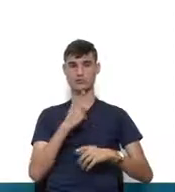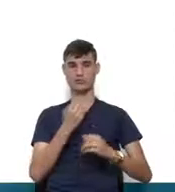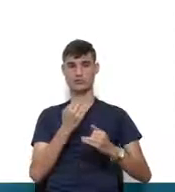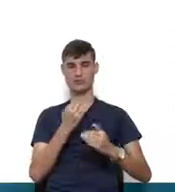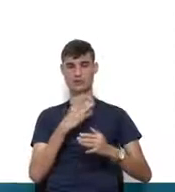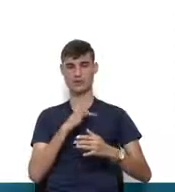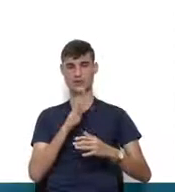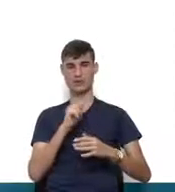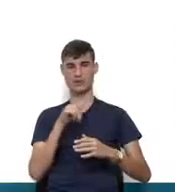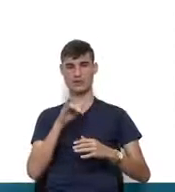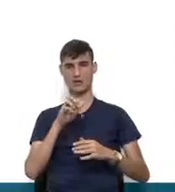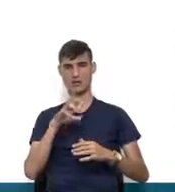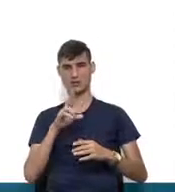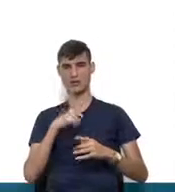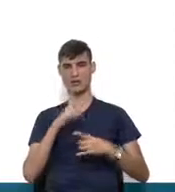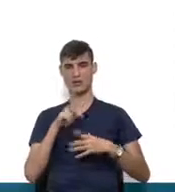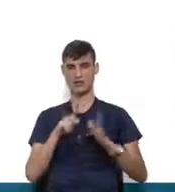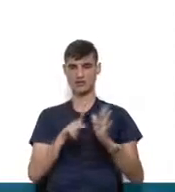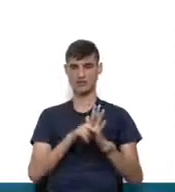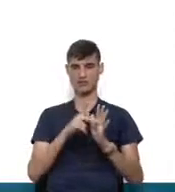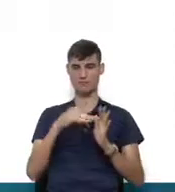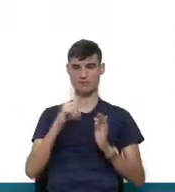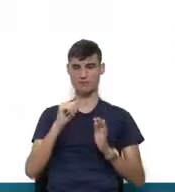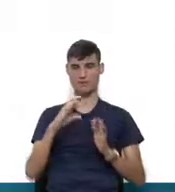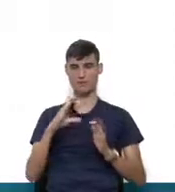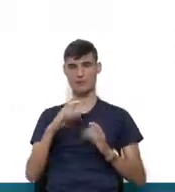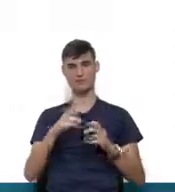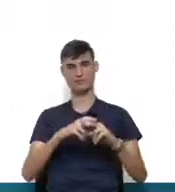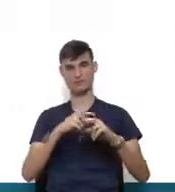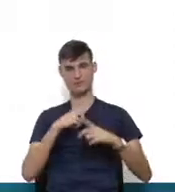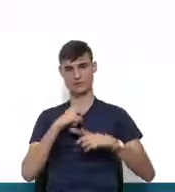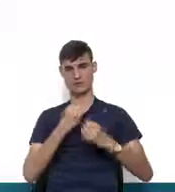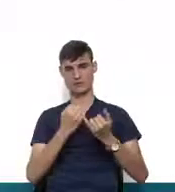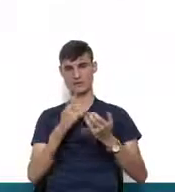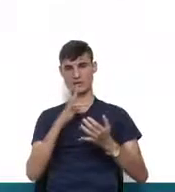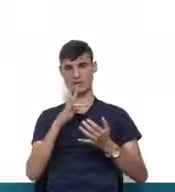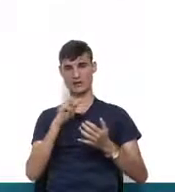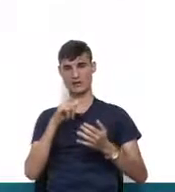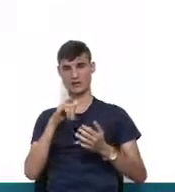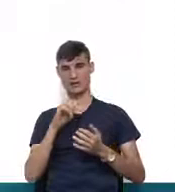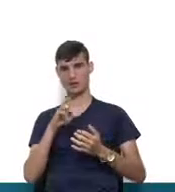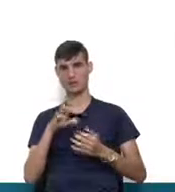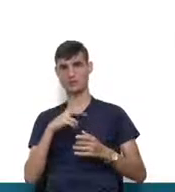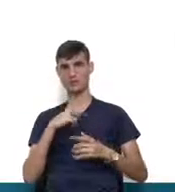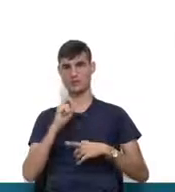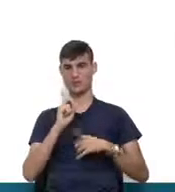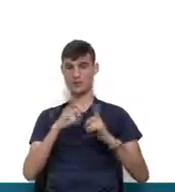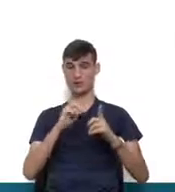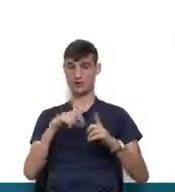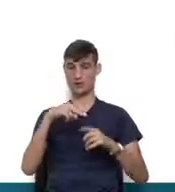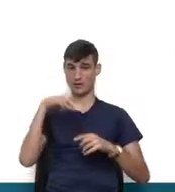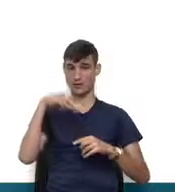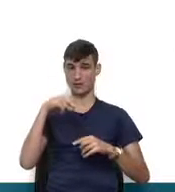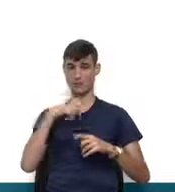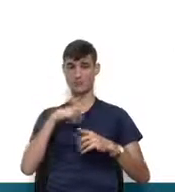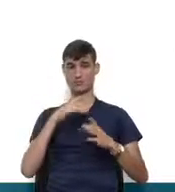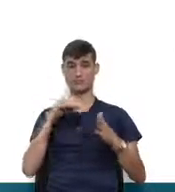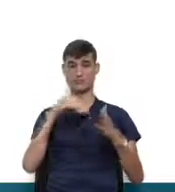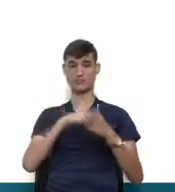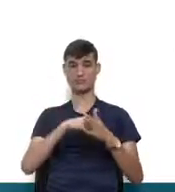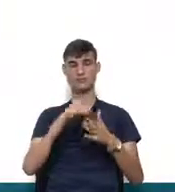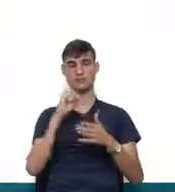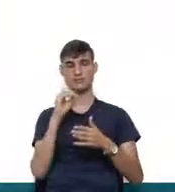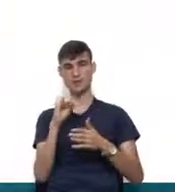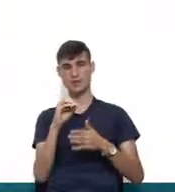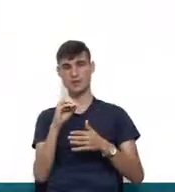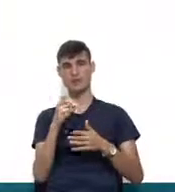série de Taylor, tá? Que é a série de Maclaurin. Então, o polinômio de Taylor, de ordem n, centrado aí em